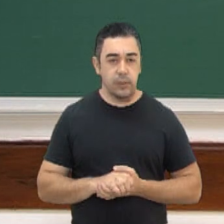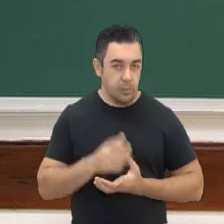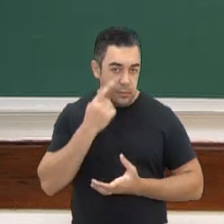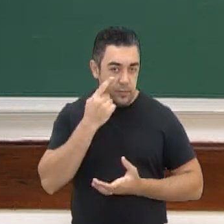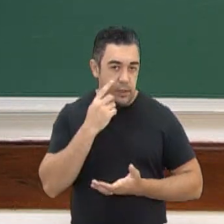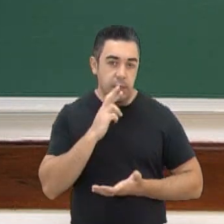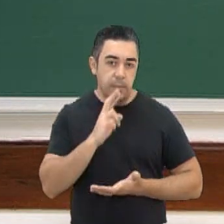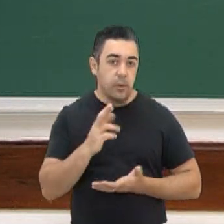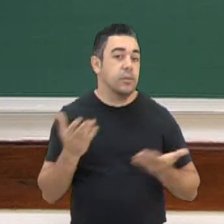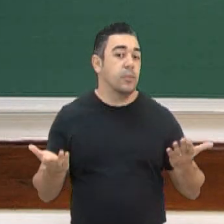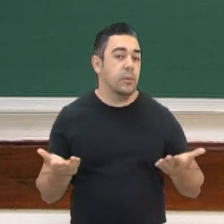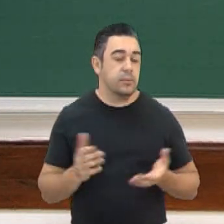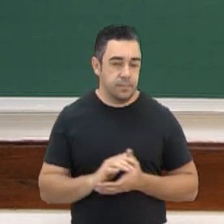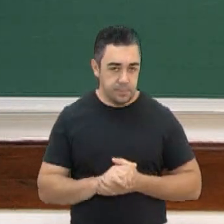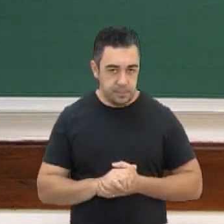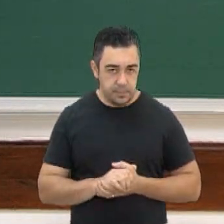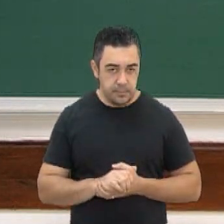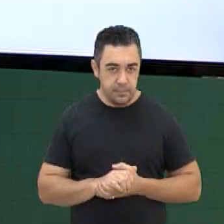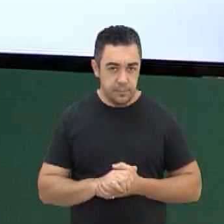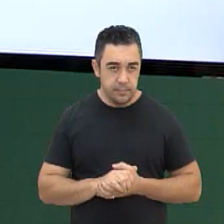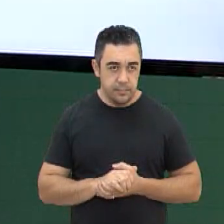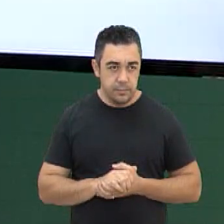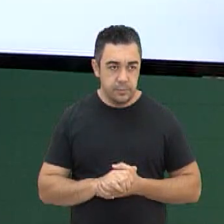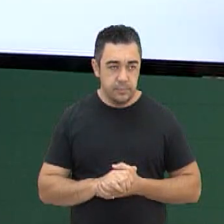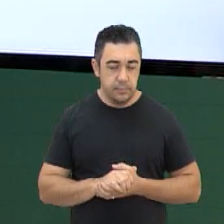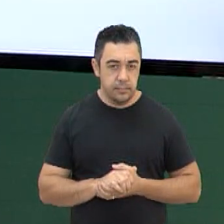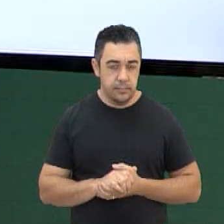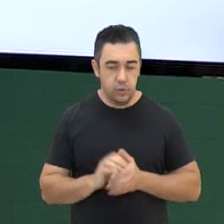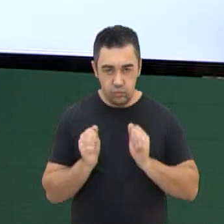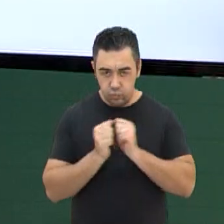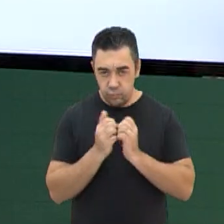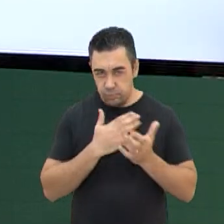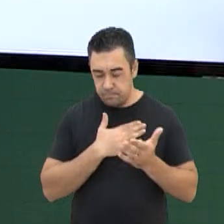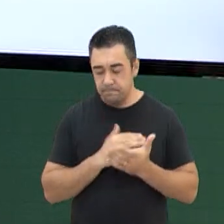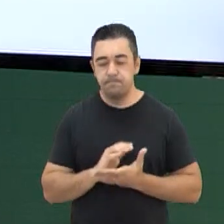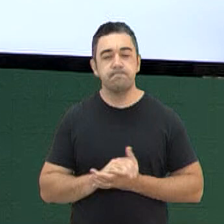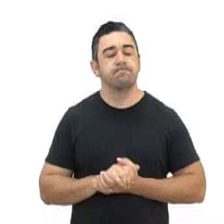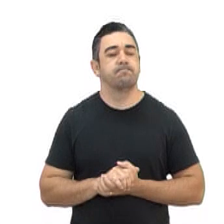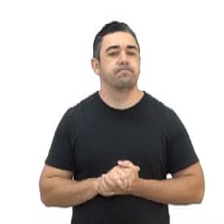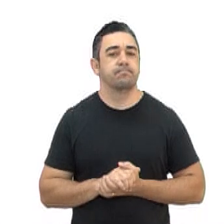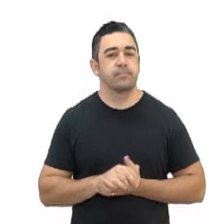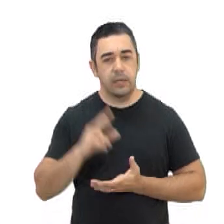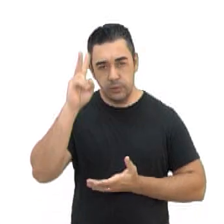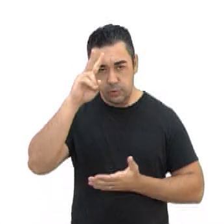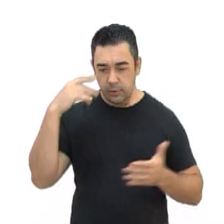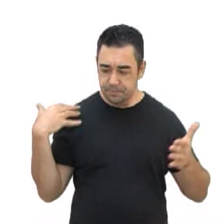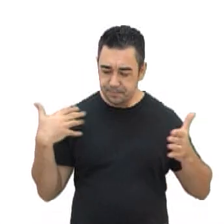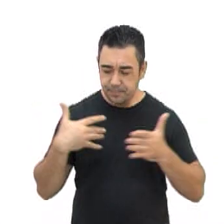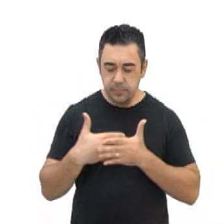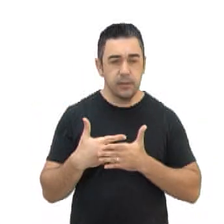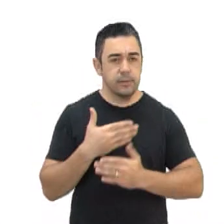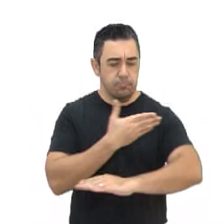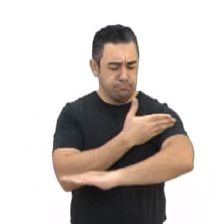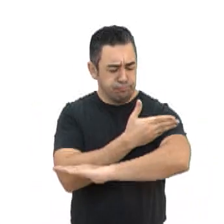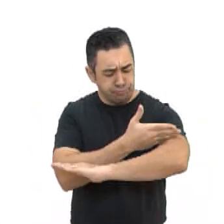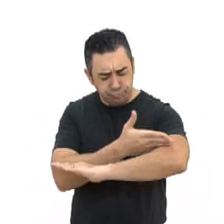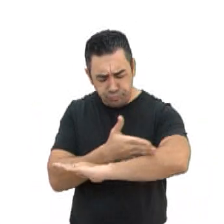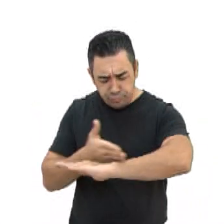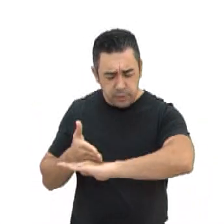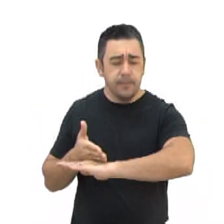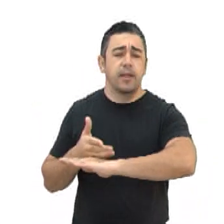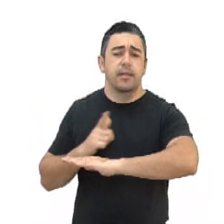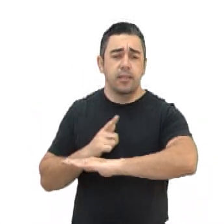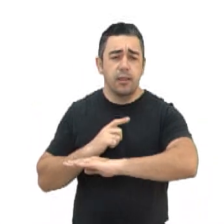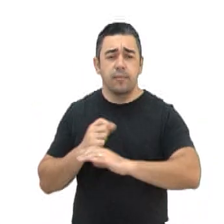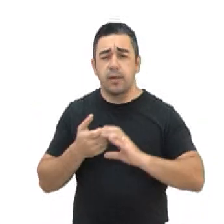Vamos conferir então a sua resposta? Me acompanhem no slide. Na história da humanidade, a dança assumiu diferentes